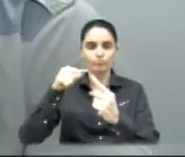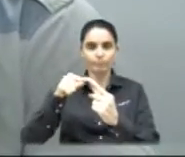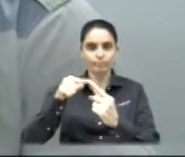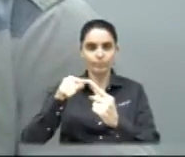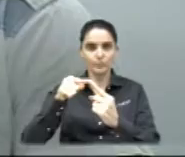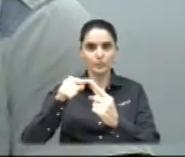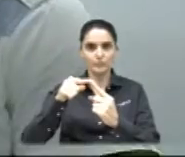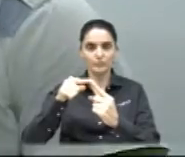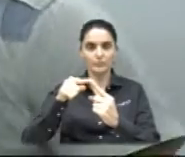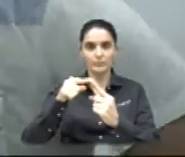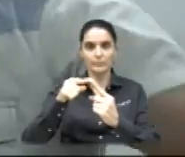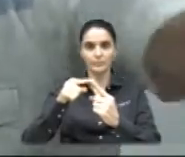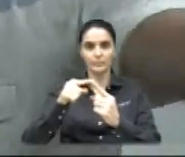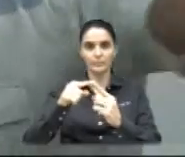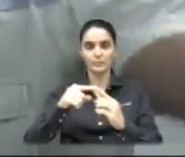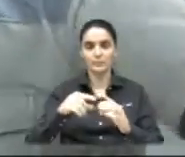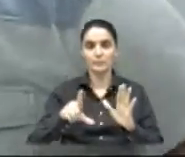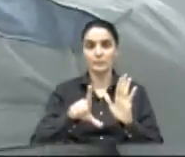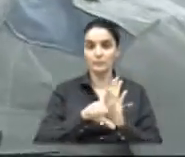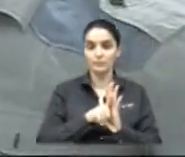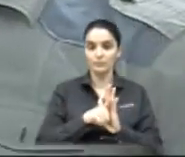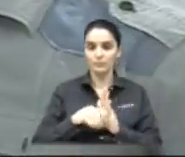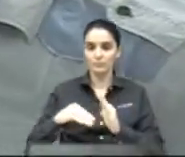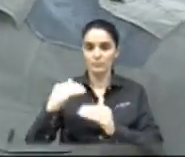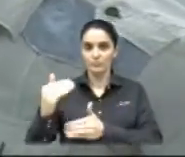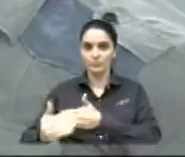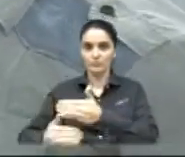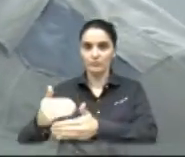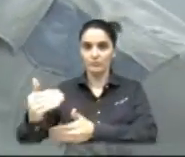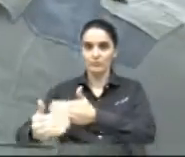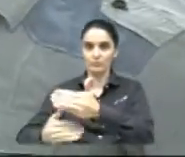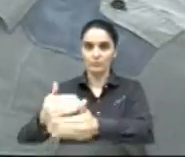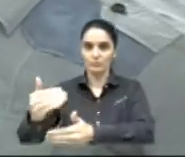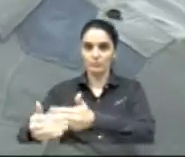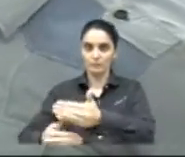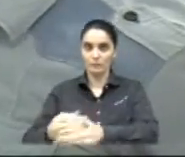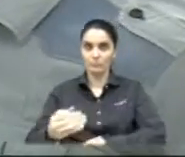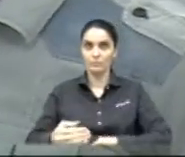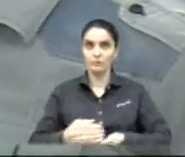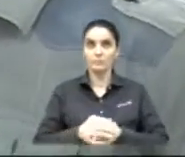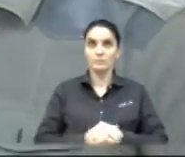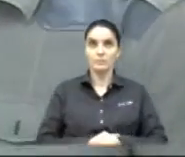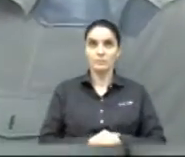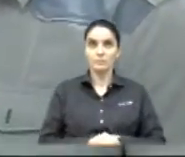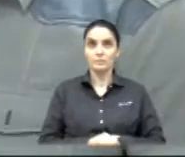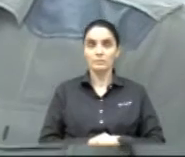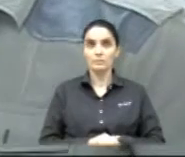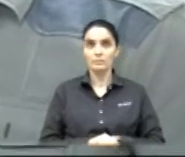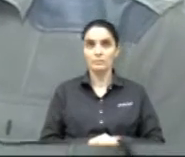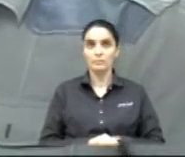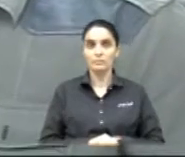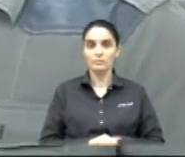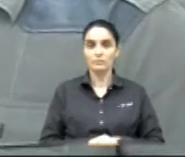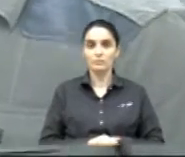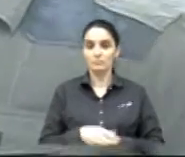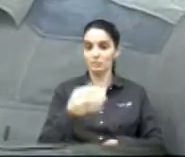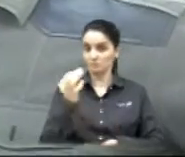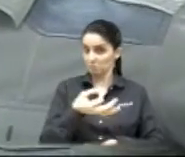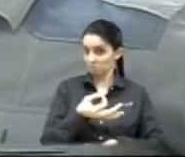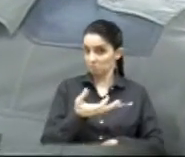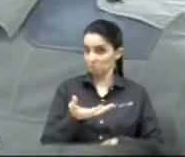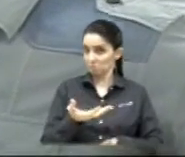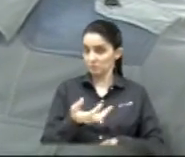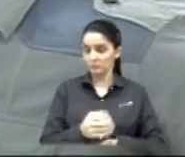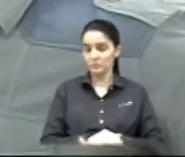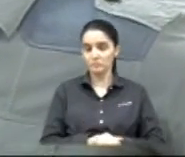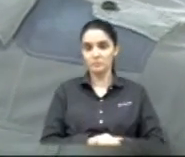continuidade. Deveríamos continuar com o escândalo Silêncio, das bolsas por favor, digitais. vamos ouvir o vereador. É isto